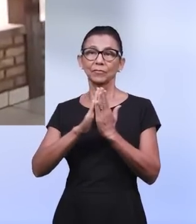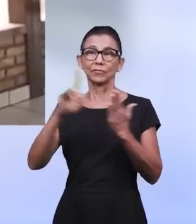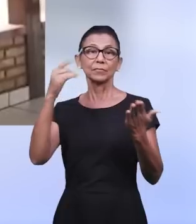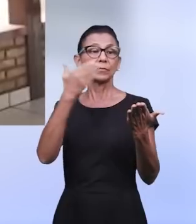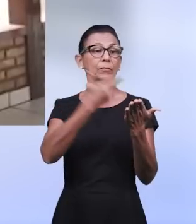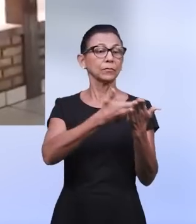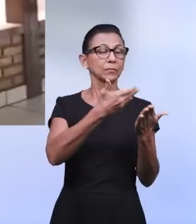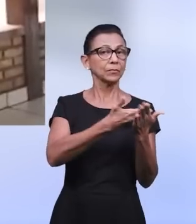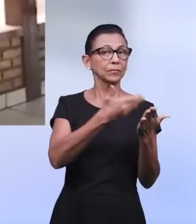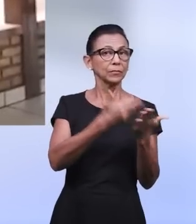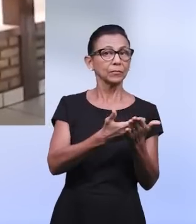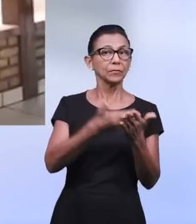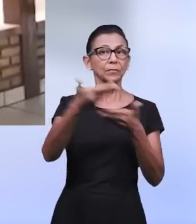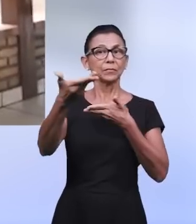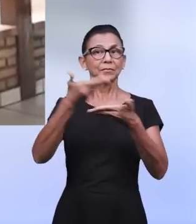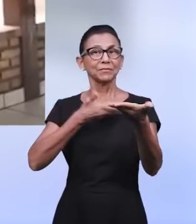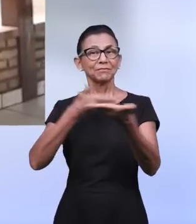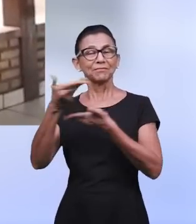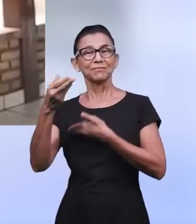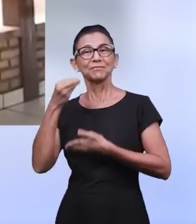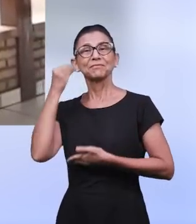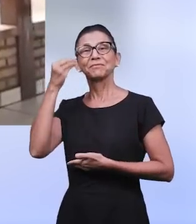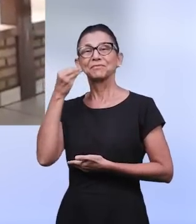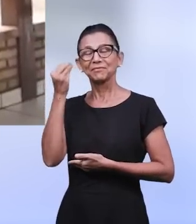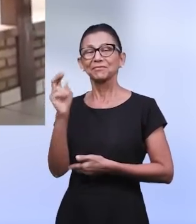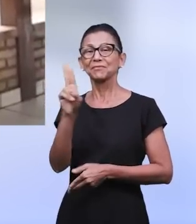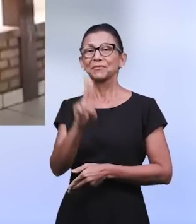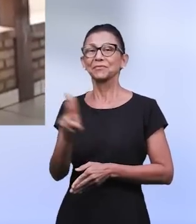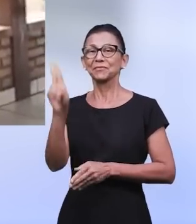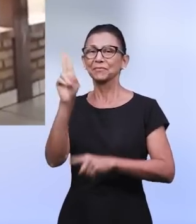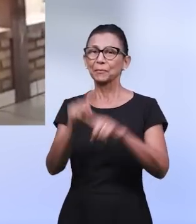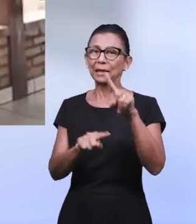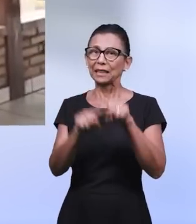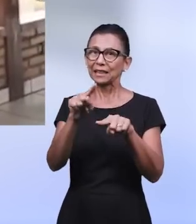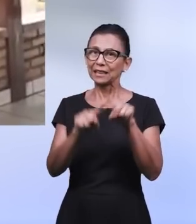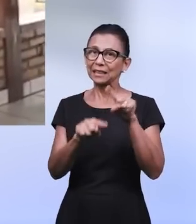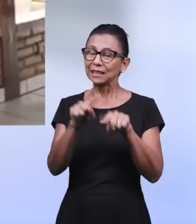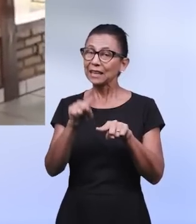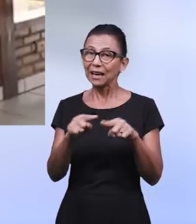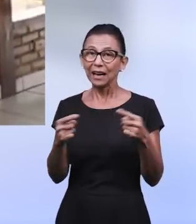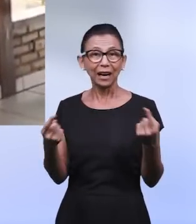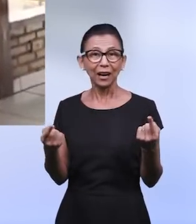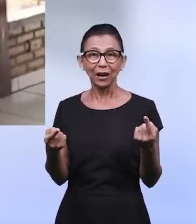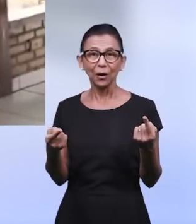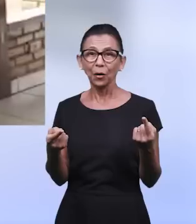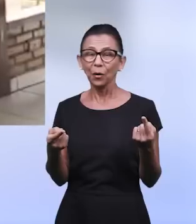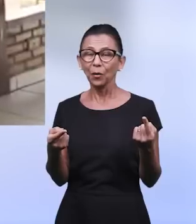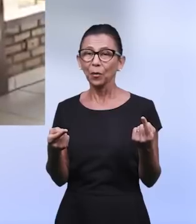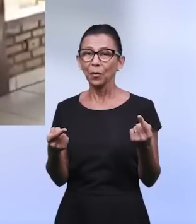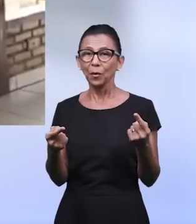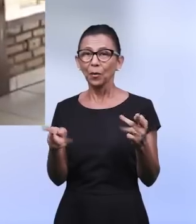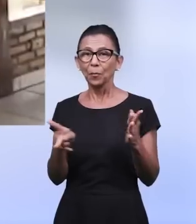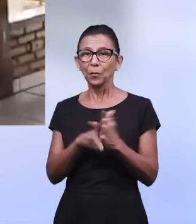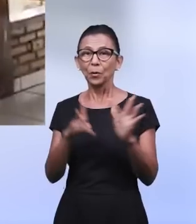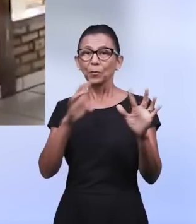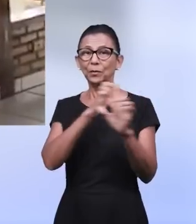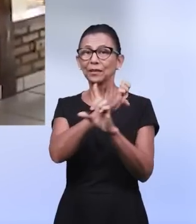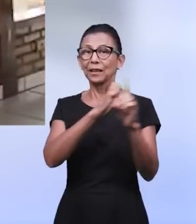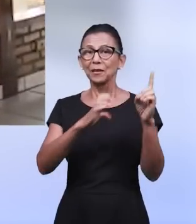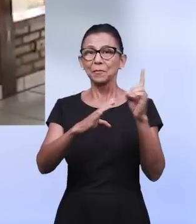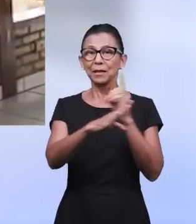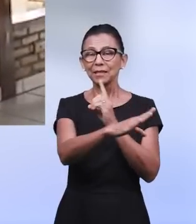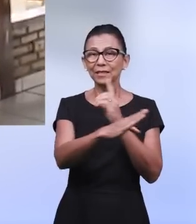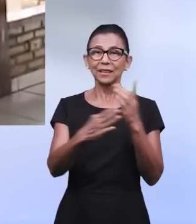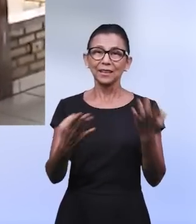e trazendo muitas experiências e também utilizando todo o material que a escola bíblica tem nos